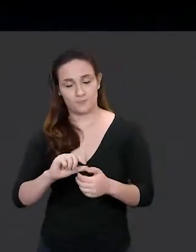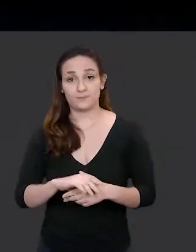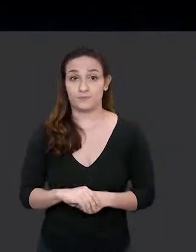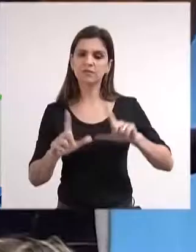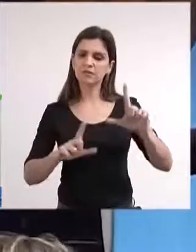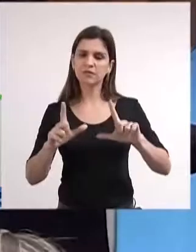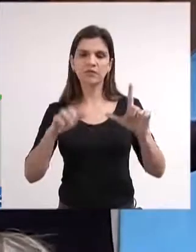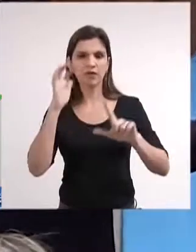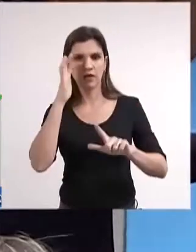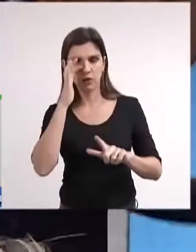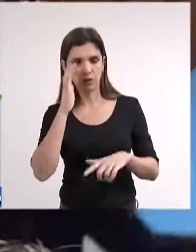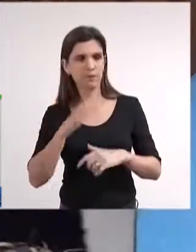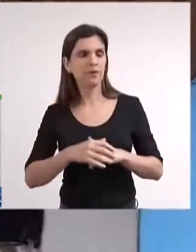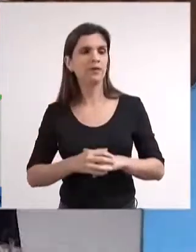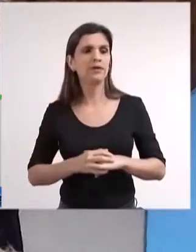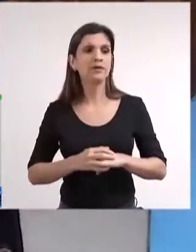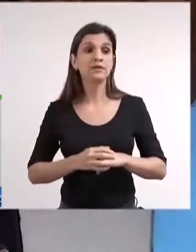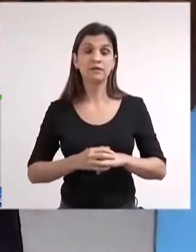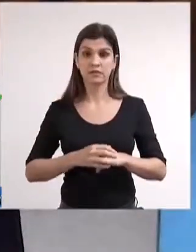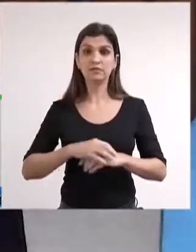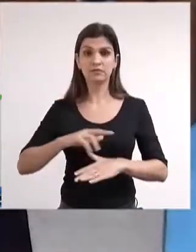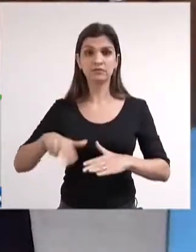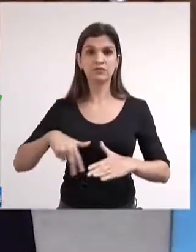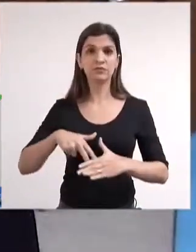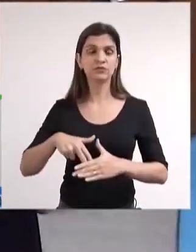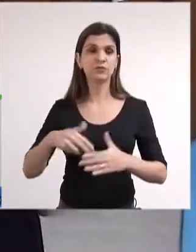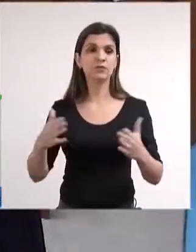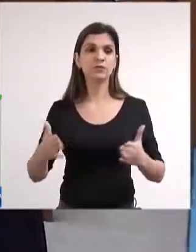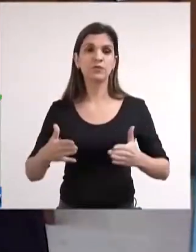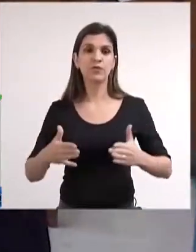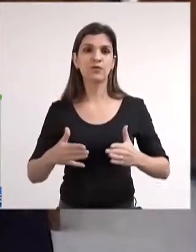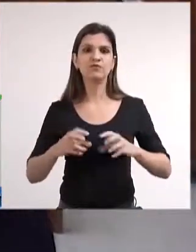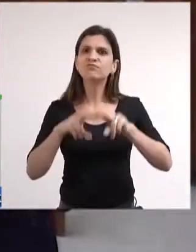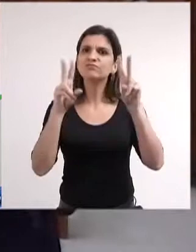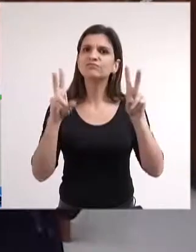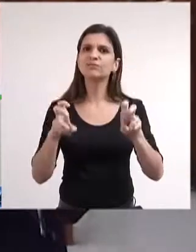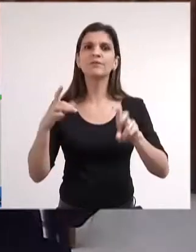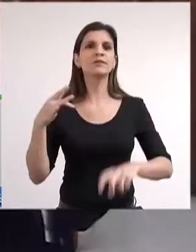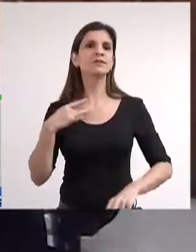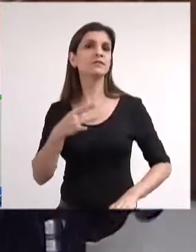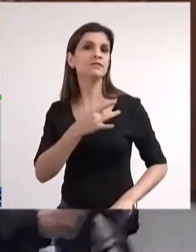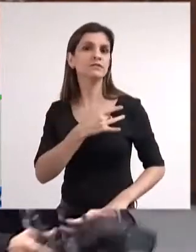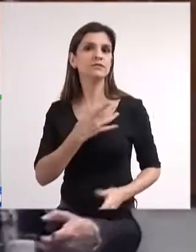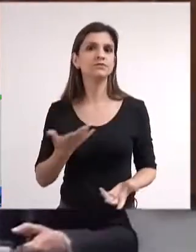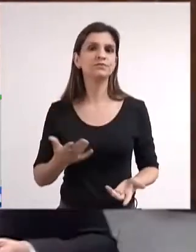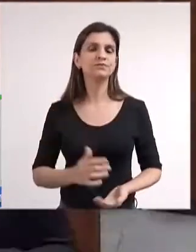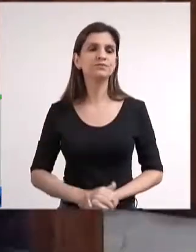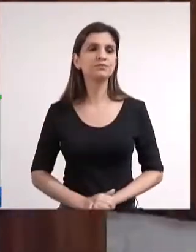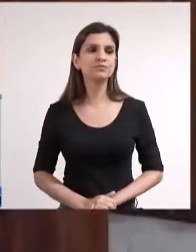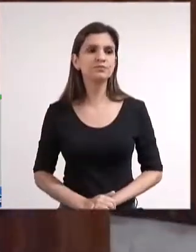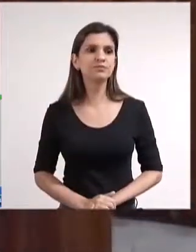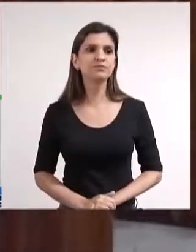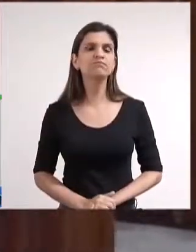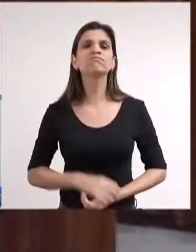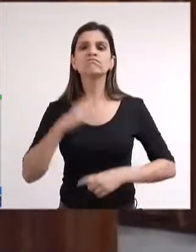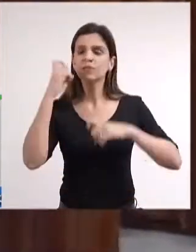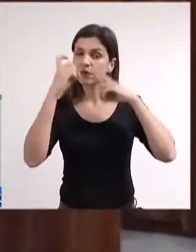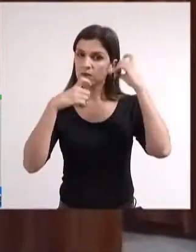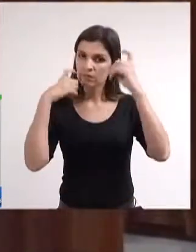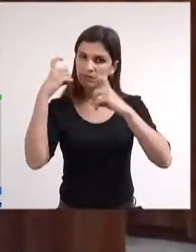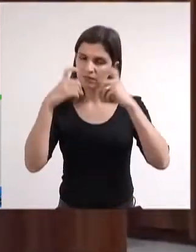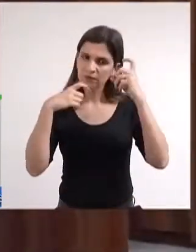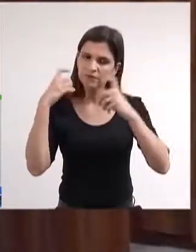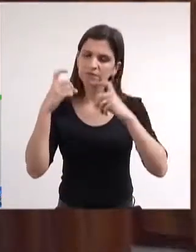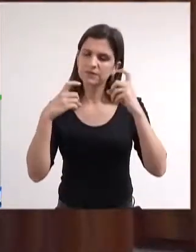SUS. Ocupo a tribuna hoje para falar sobre o tema saúde, que vem me preocupando